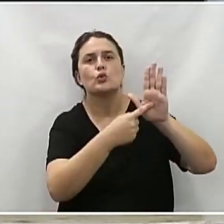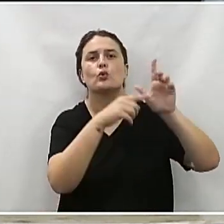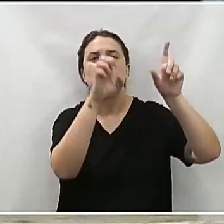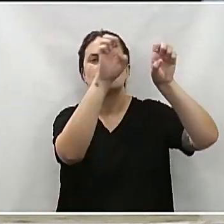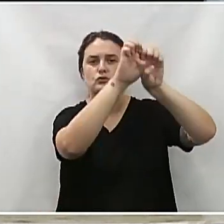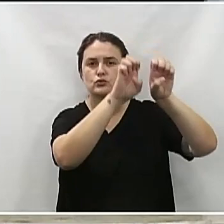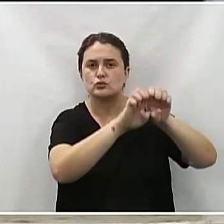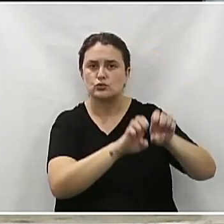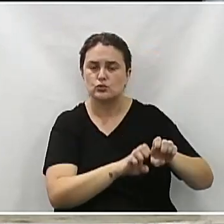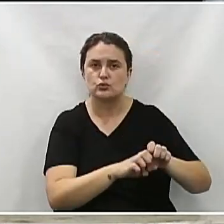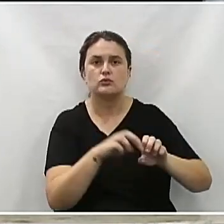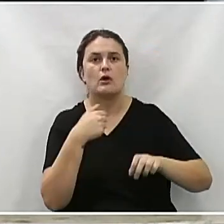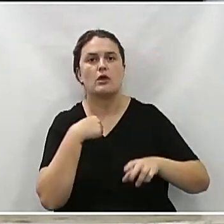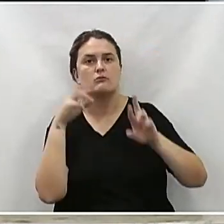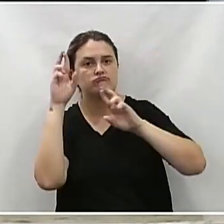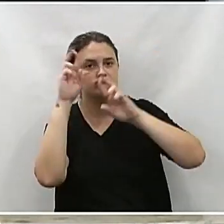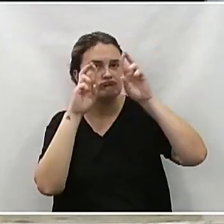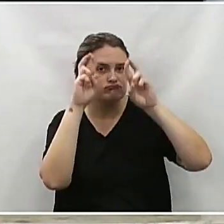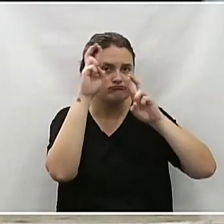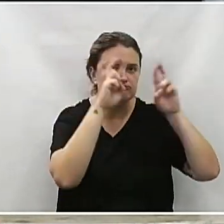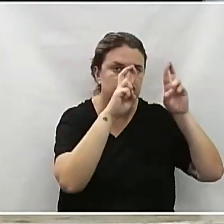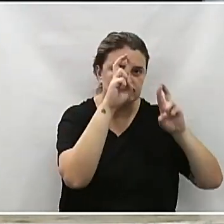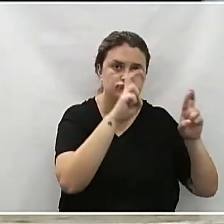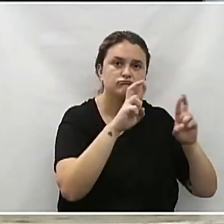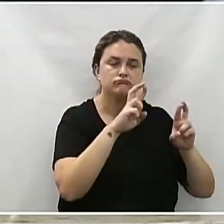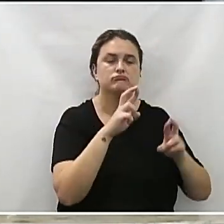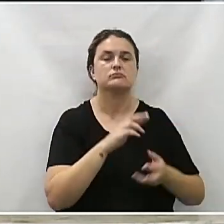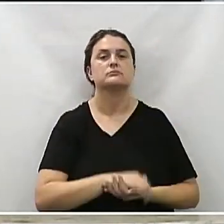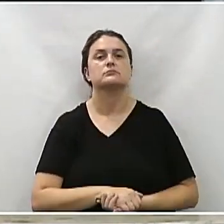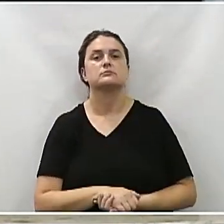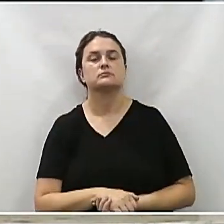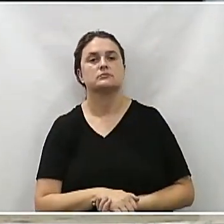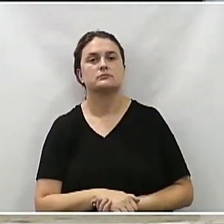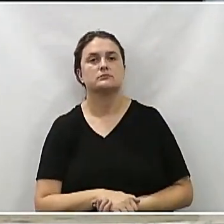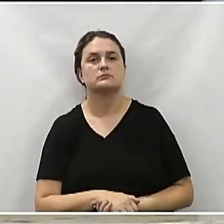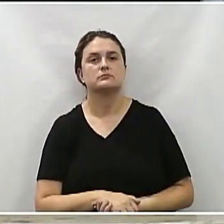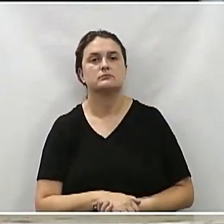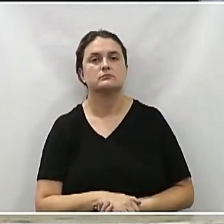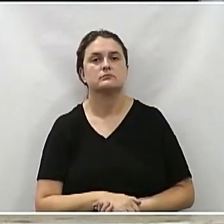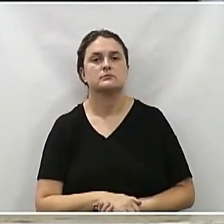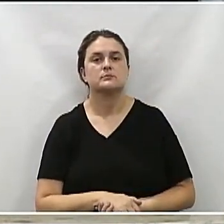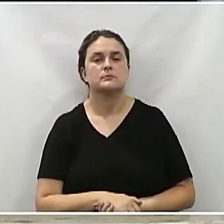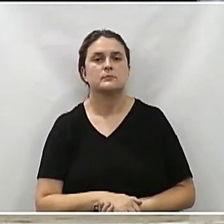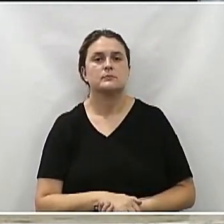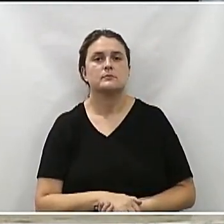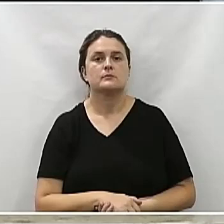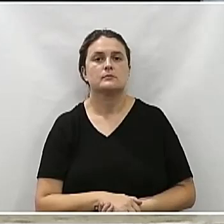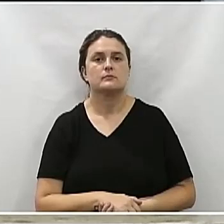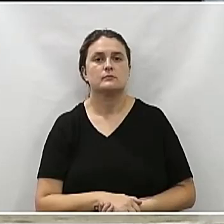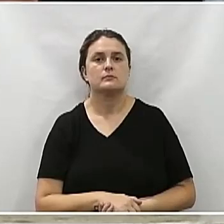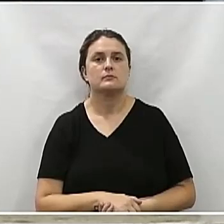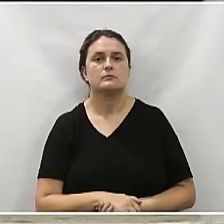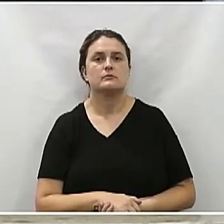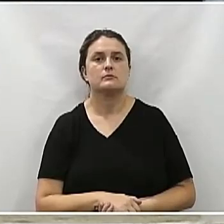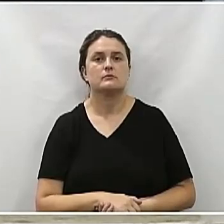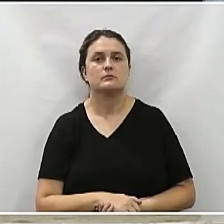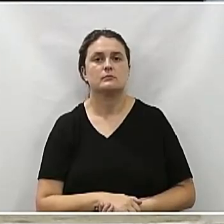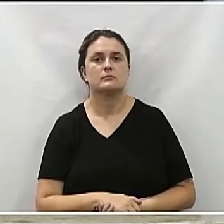e estar vereador é fiscalizar. Então eu fiz esse papel prestando aí a minha